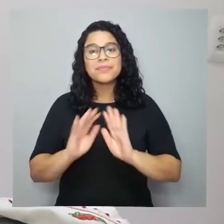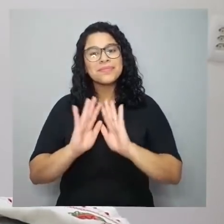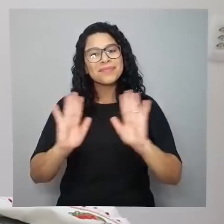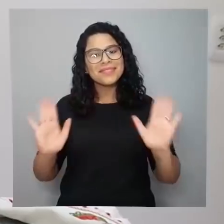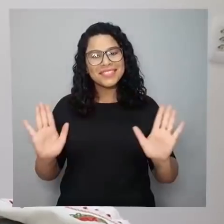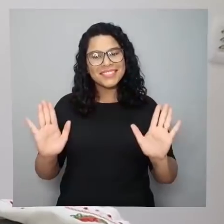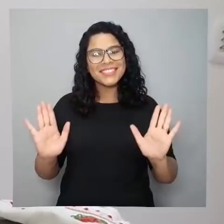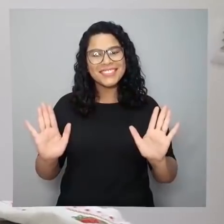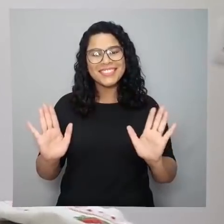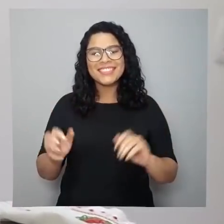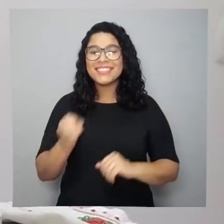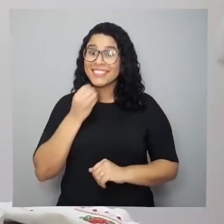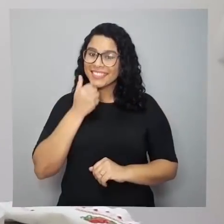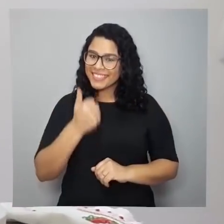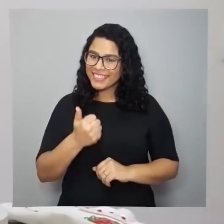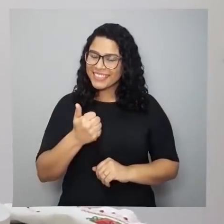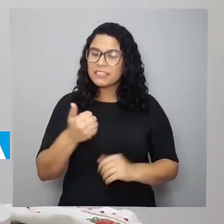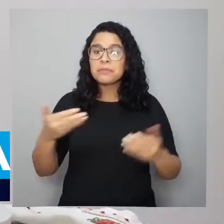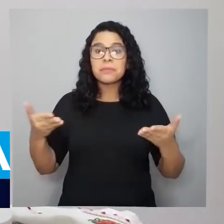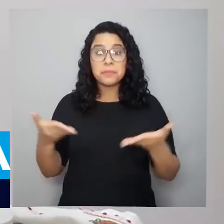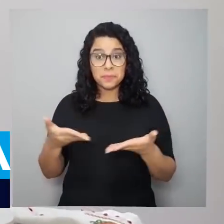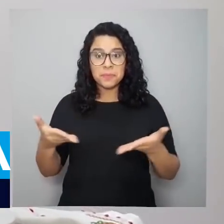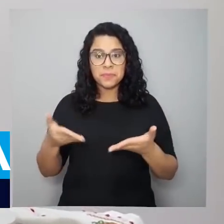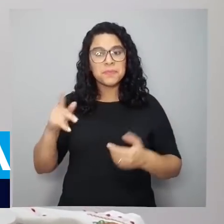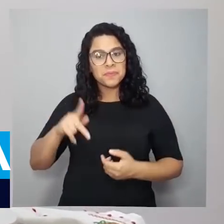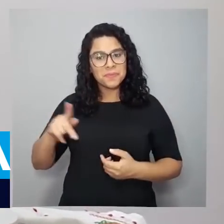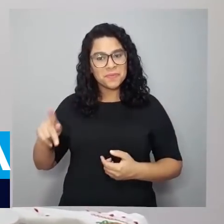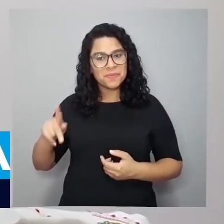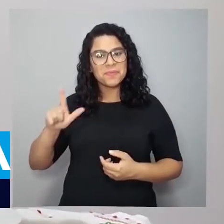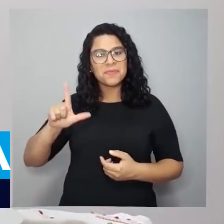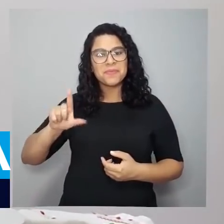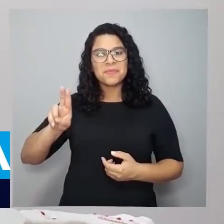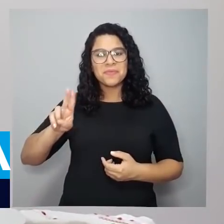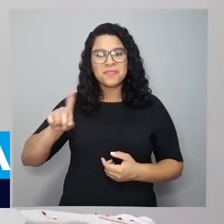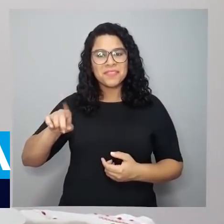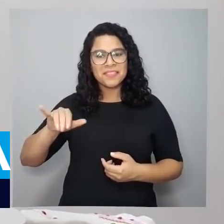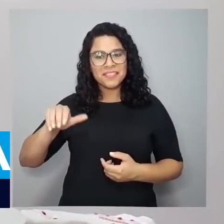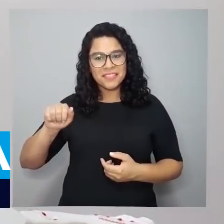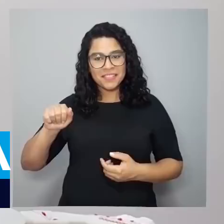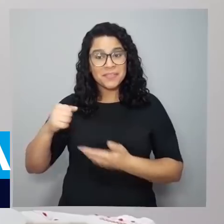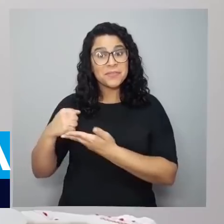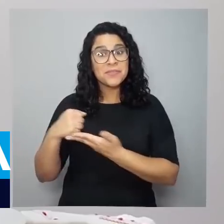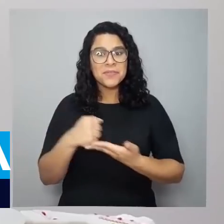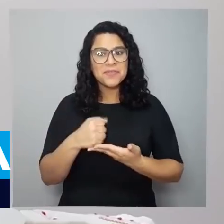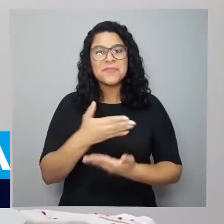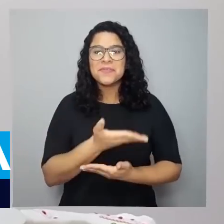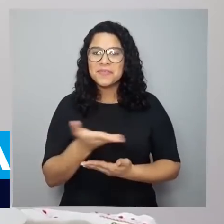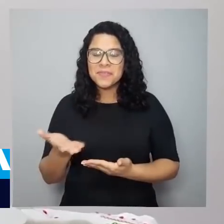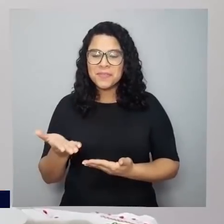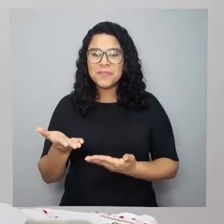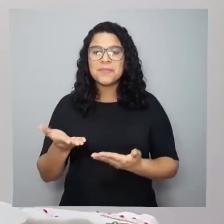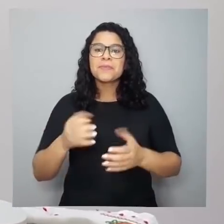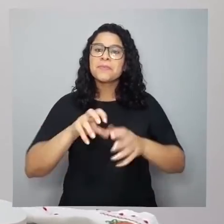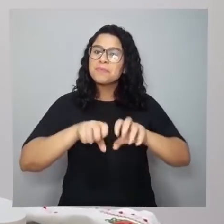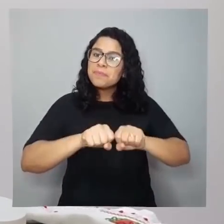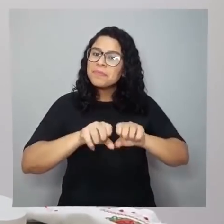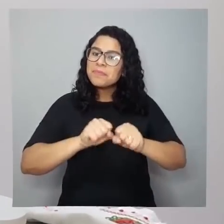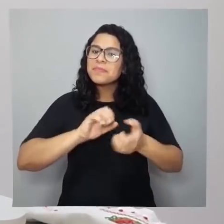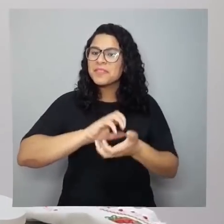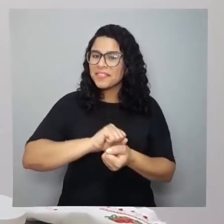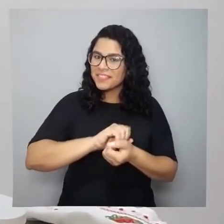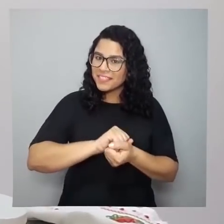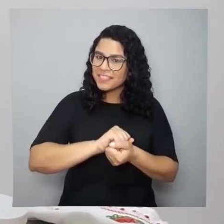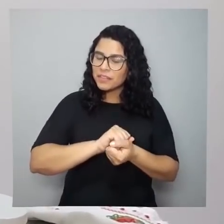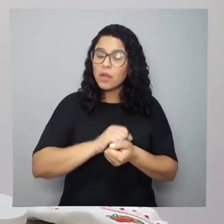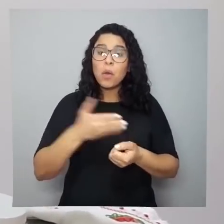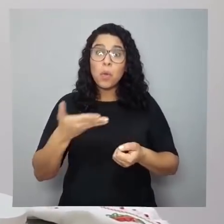Oi, gente, tudo bem? Hoje a Produzir veio aqui para ensinar vocês a fazerem uma massinha de modelar, tá bom? E quando